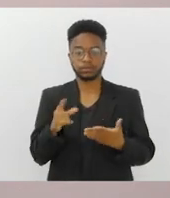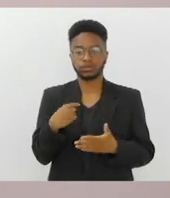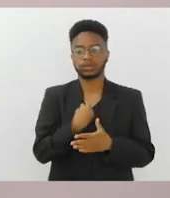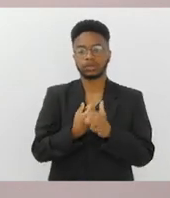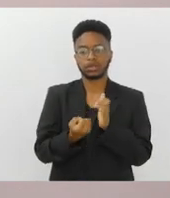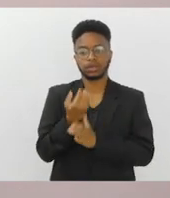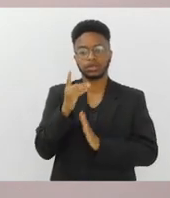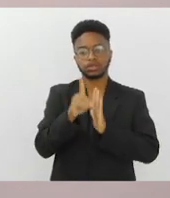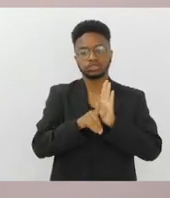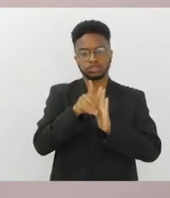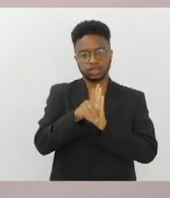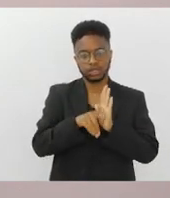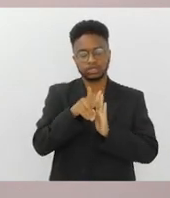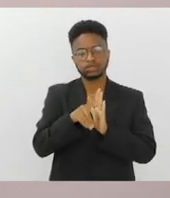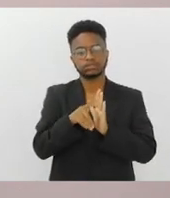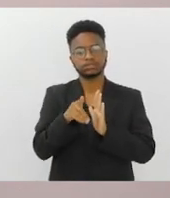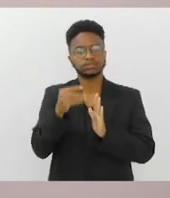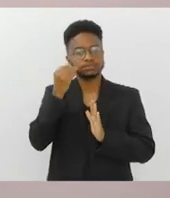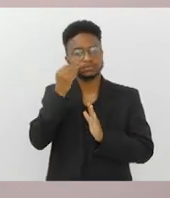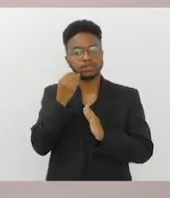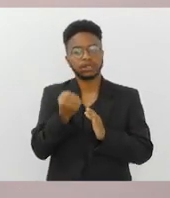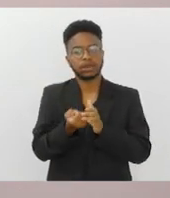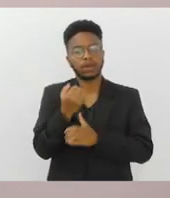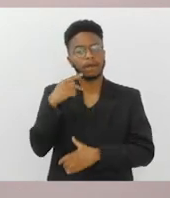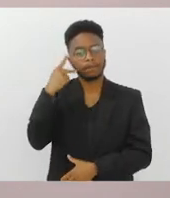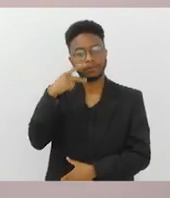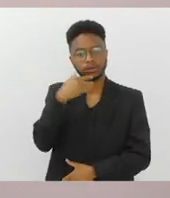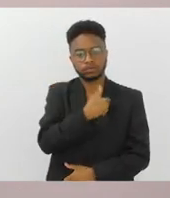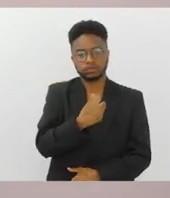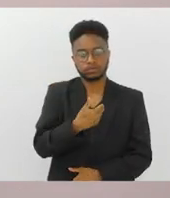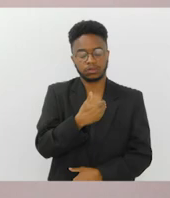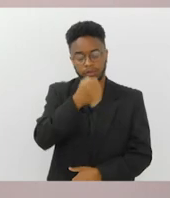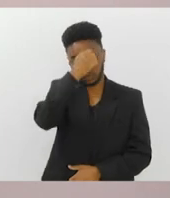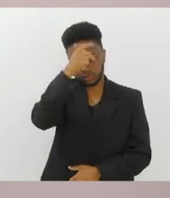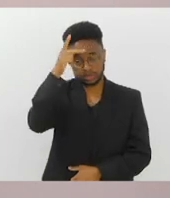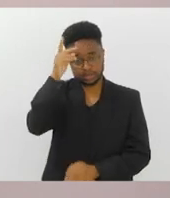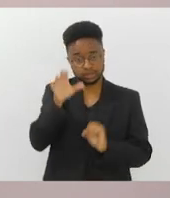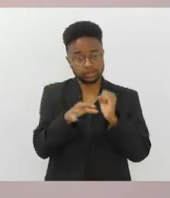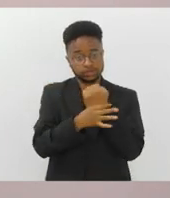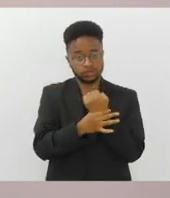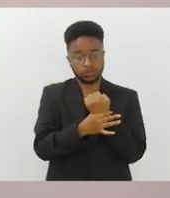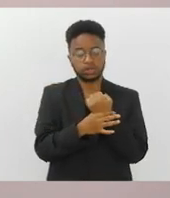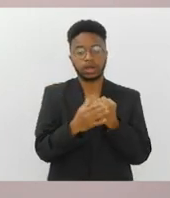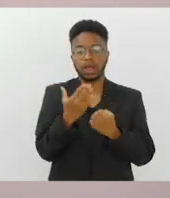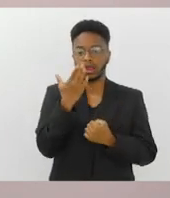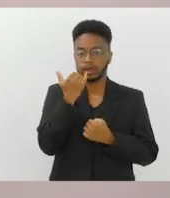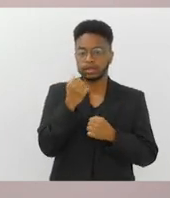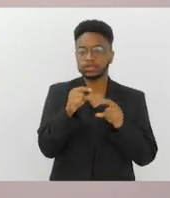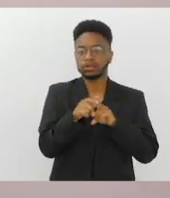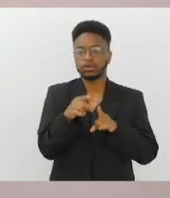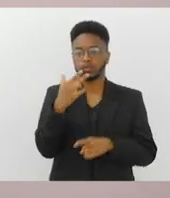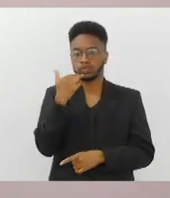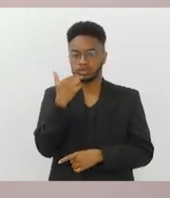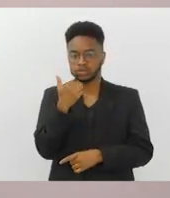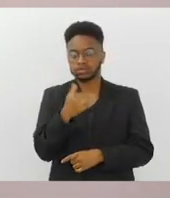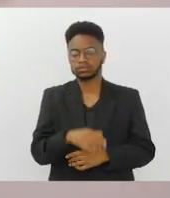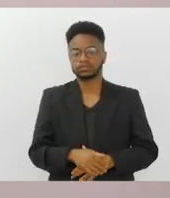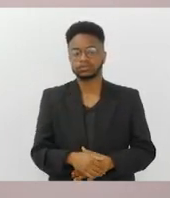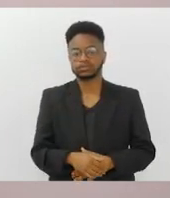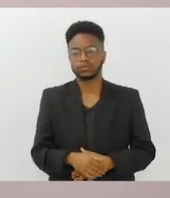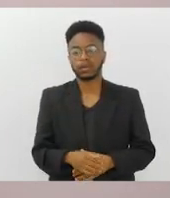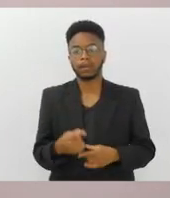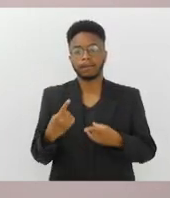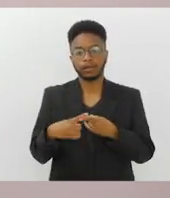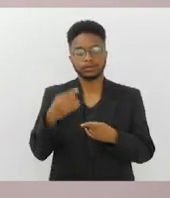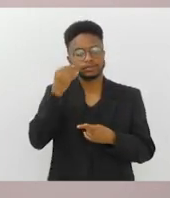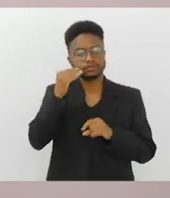está criando diretrizes para uma política municipal de segurança alimentar e nutricional para as nutrizes. Essa questão da garantia,